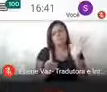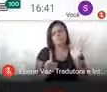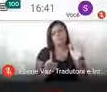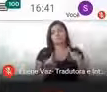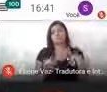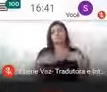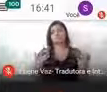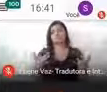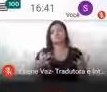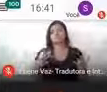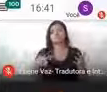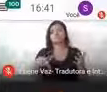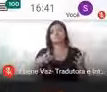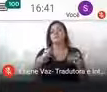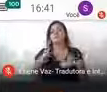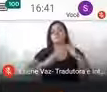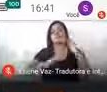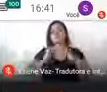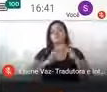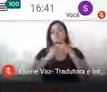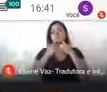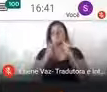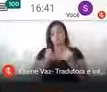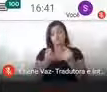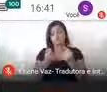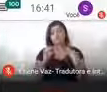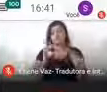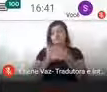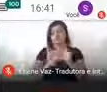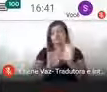mesmo tempo, uma prática identitária.